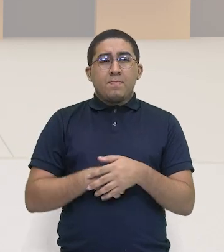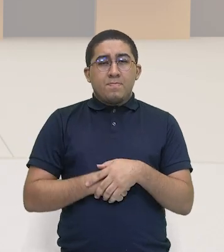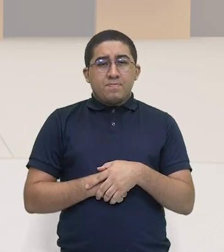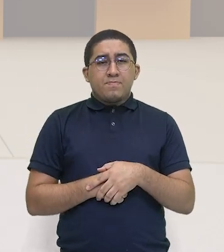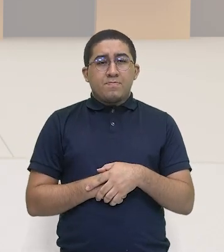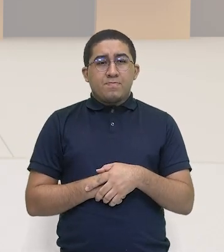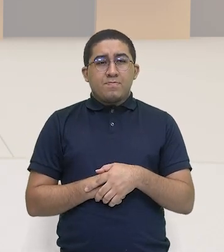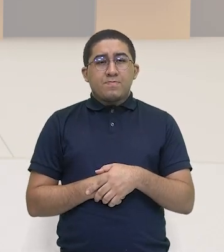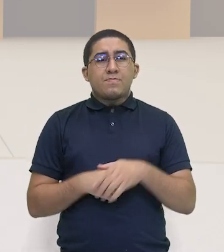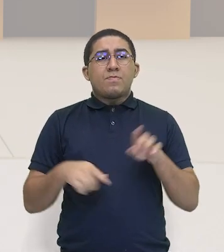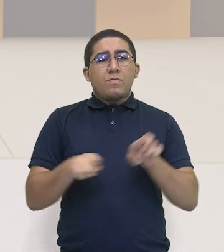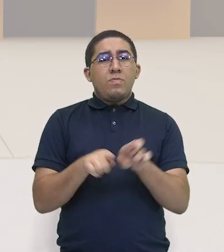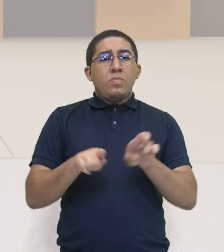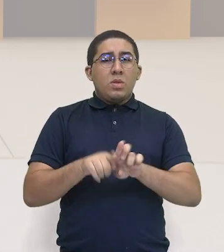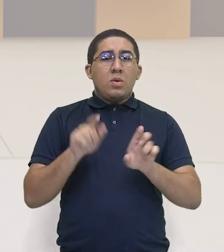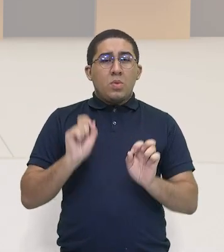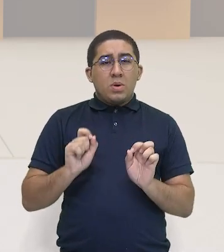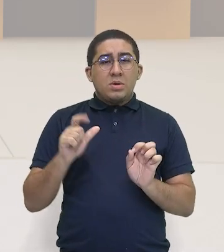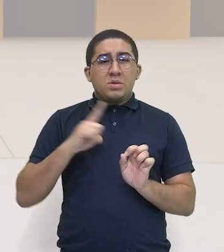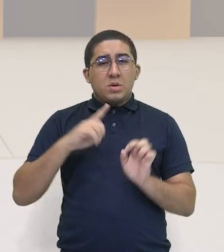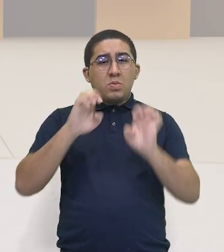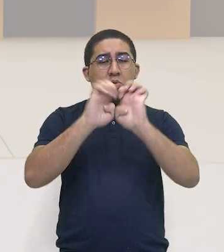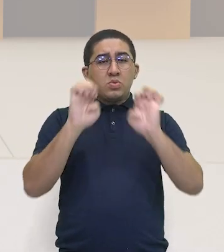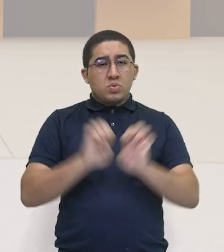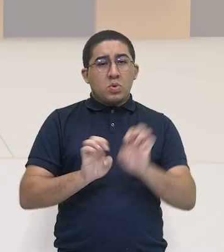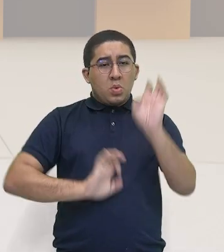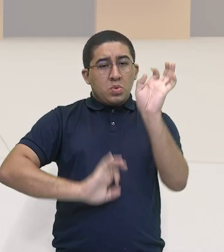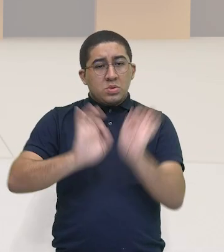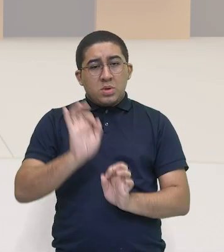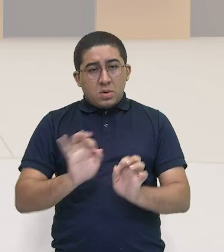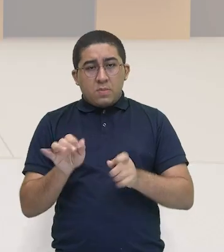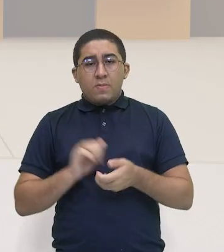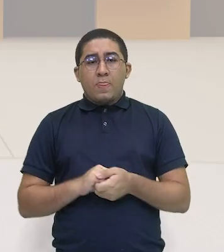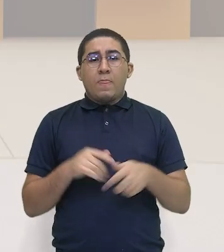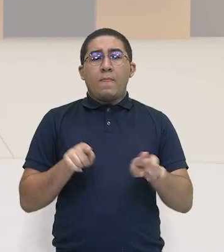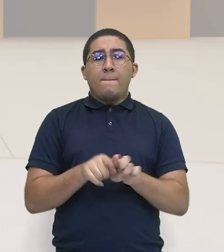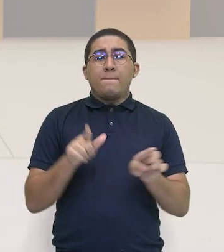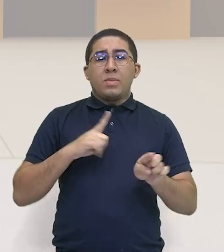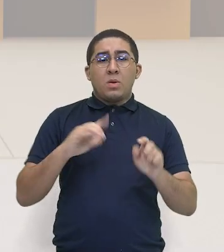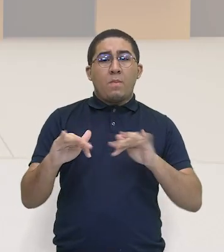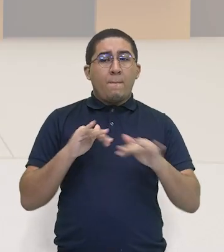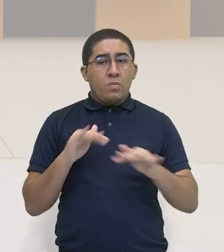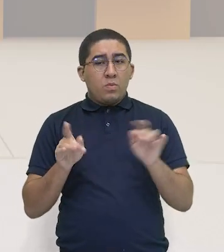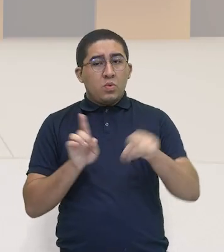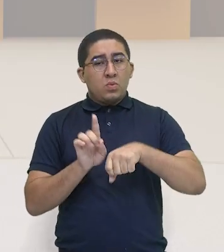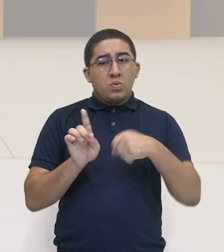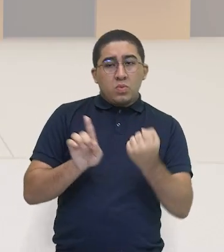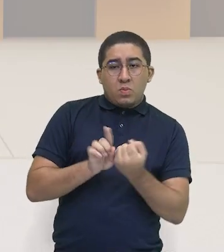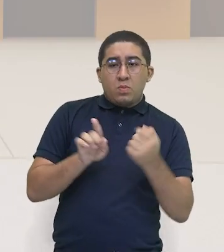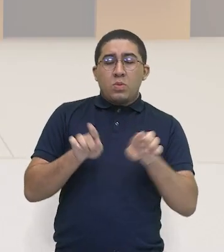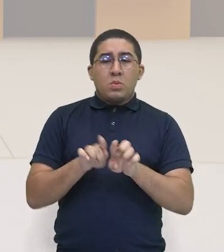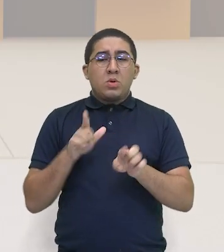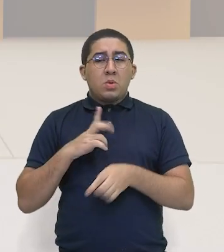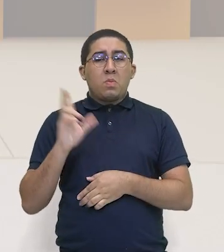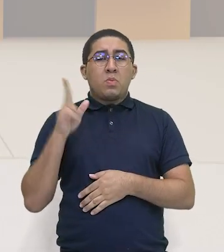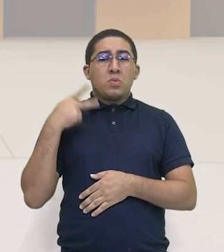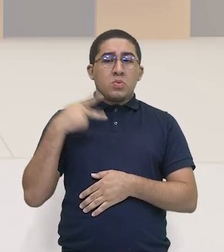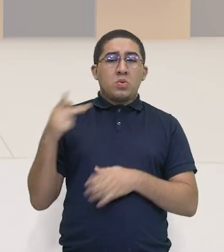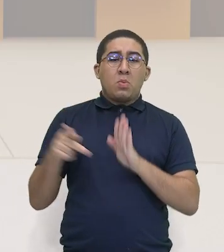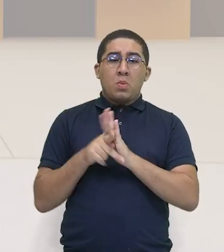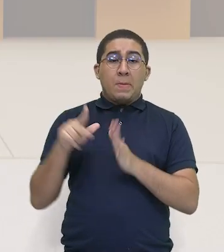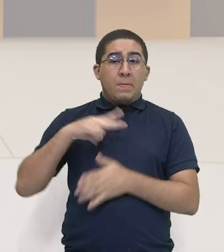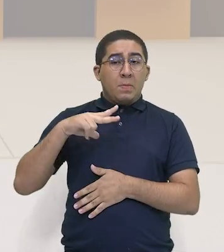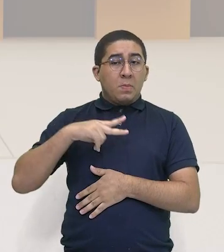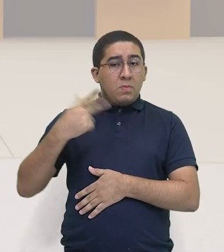resistindo e são organizadas, gente. Tem os movimentos sociais ali, existem políticas próprias para isso, não é